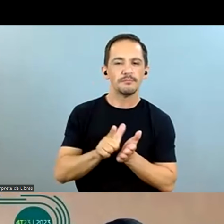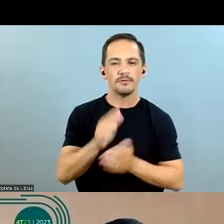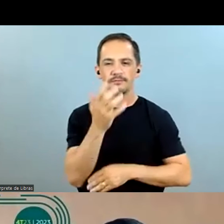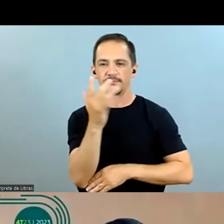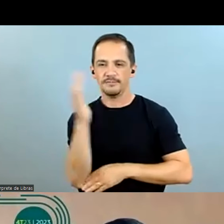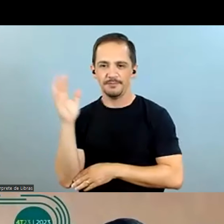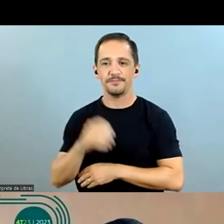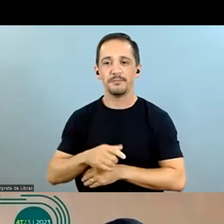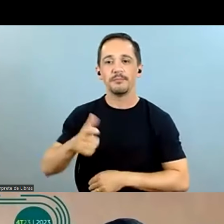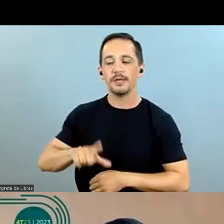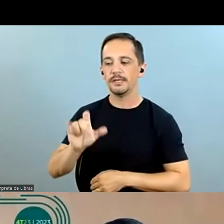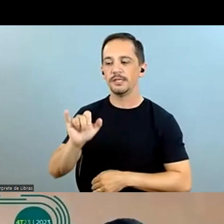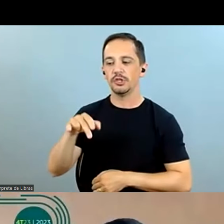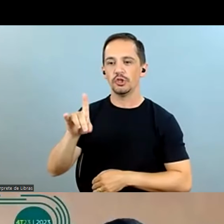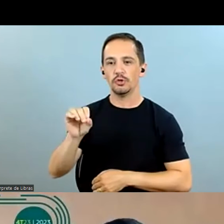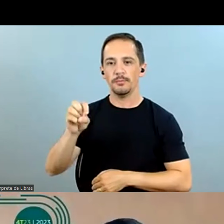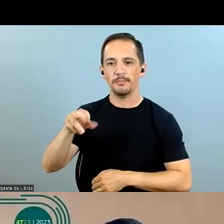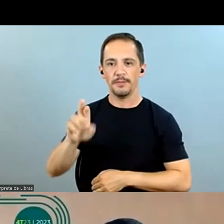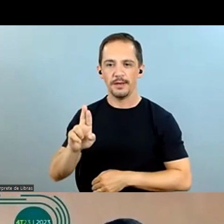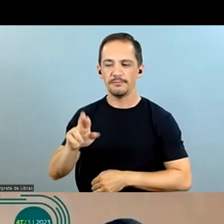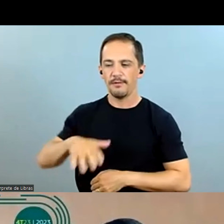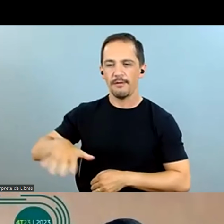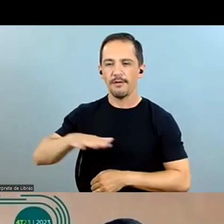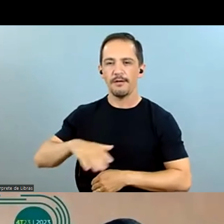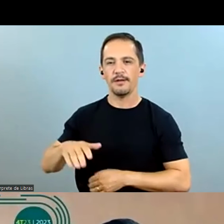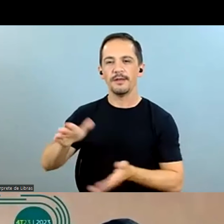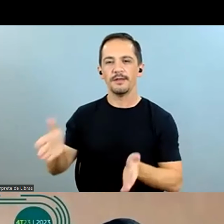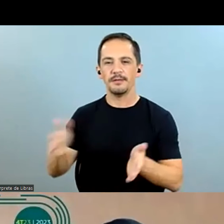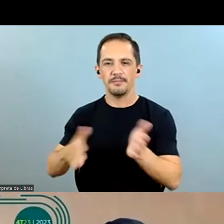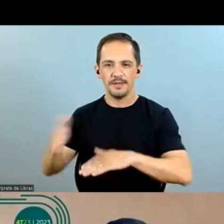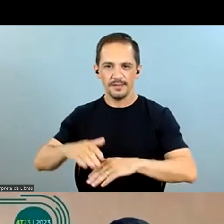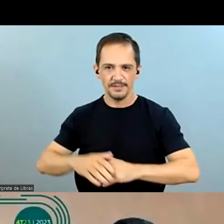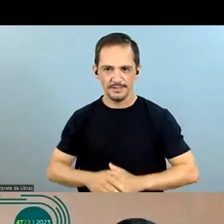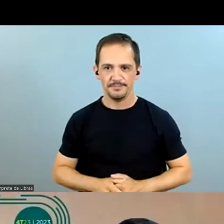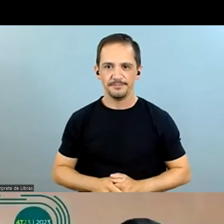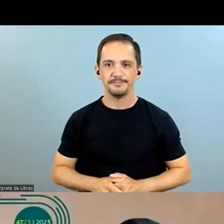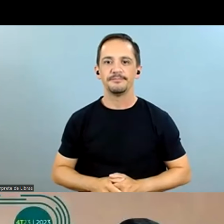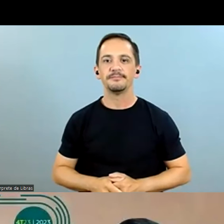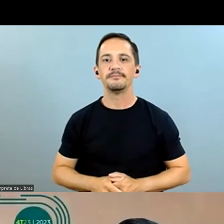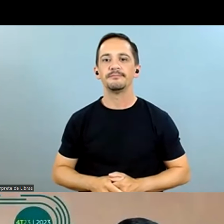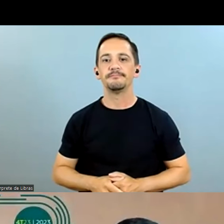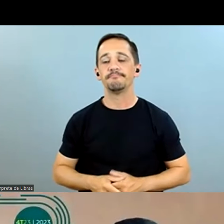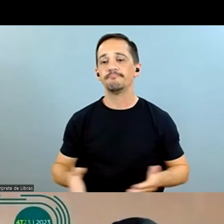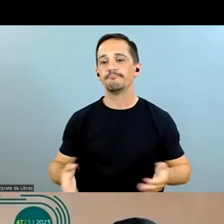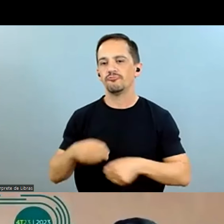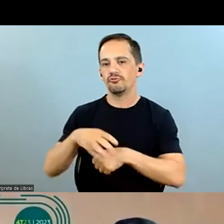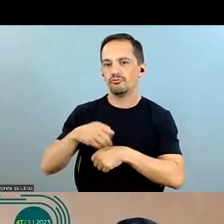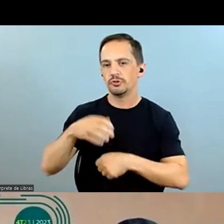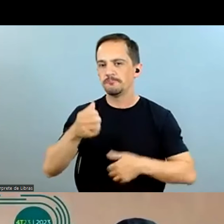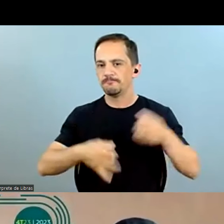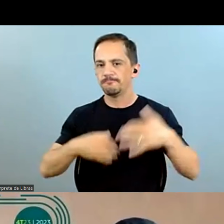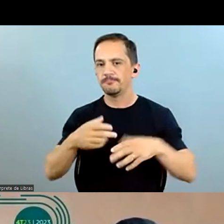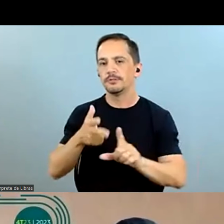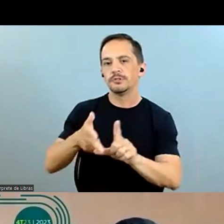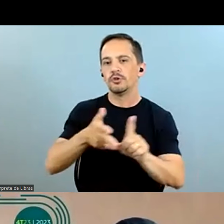Lima que é o nosso diretor do negócio embalagem eh passando aqui algumas instruções sobre webinar né é uma